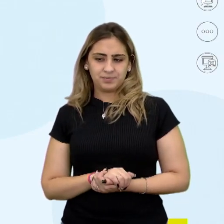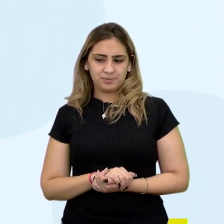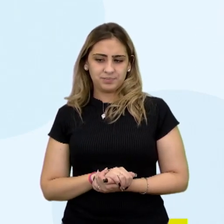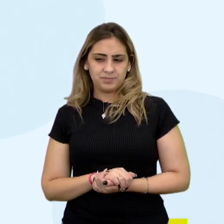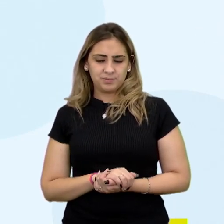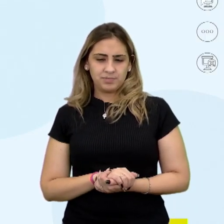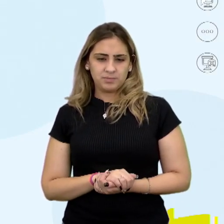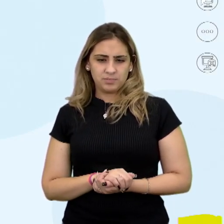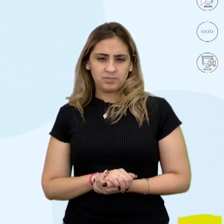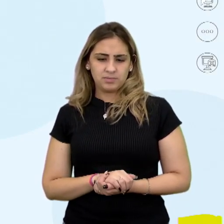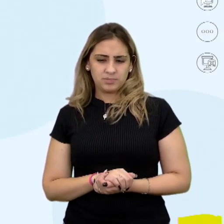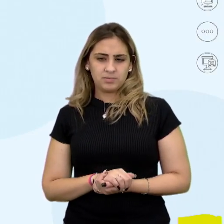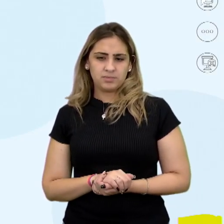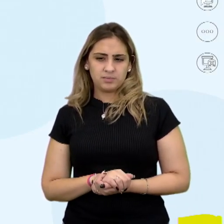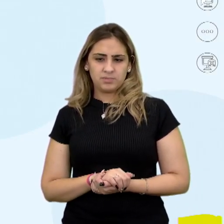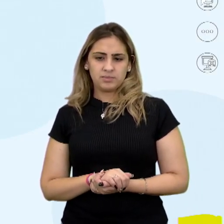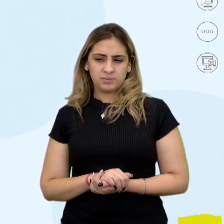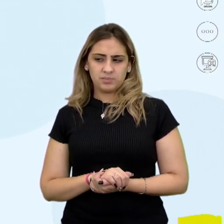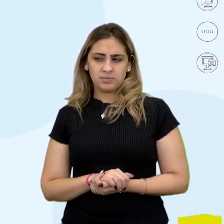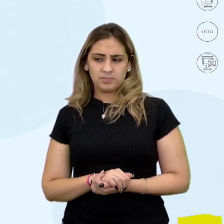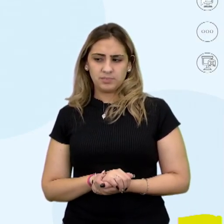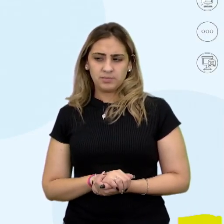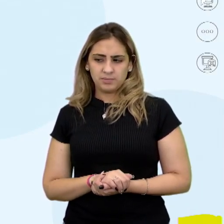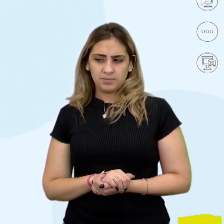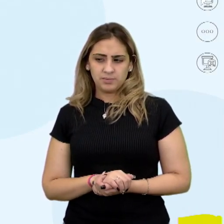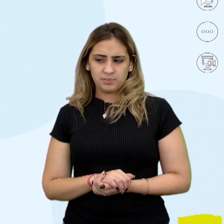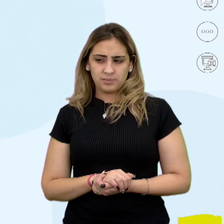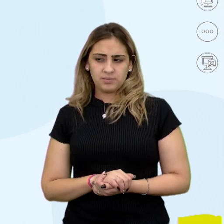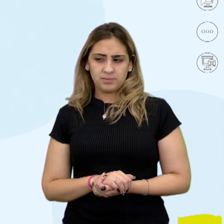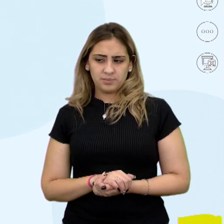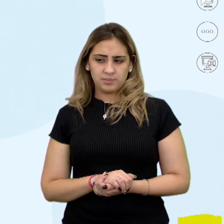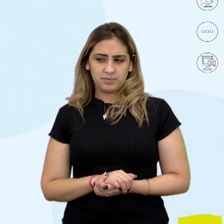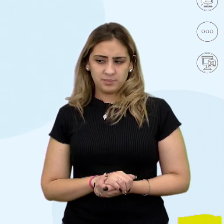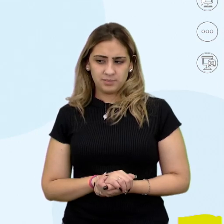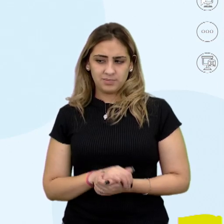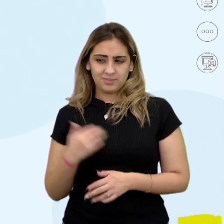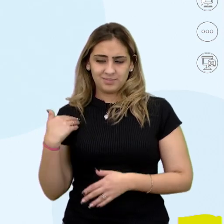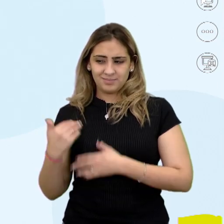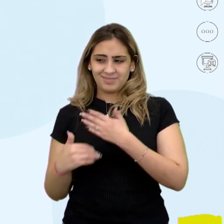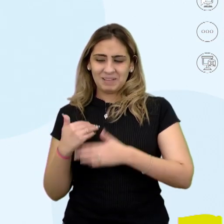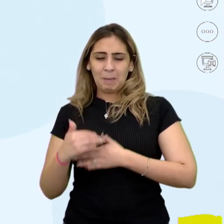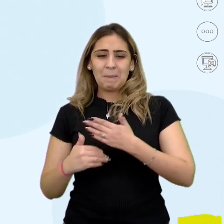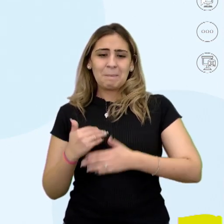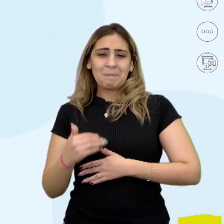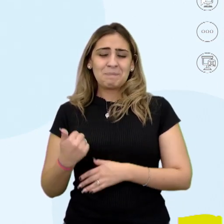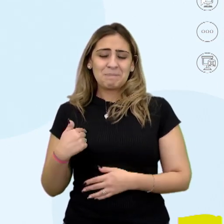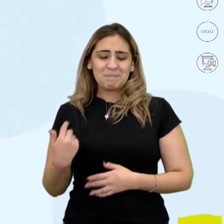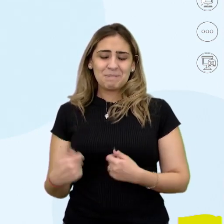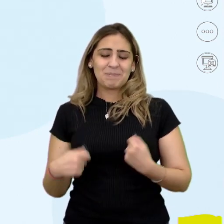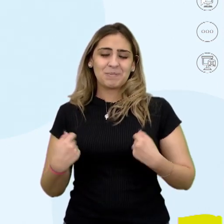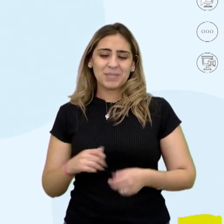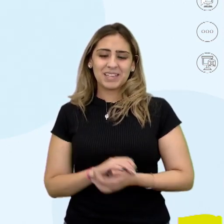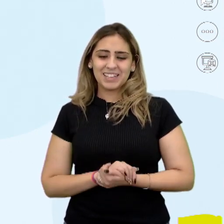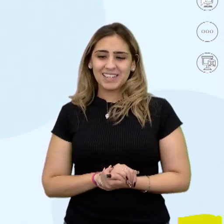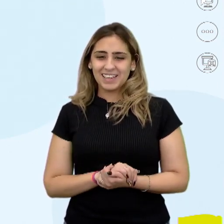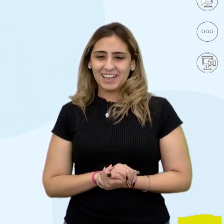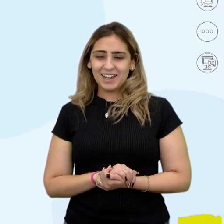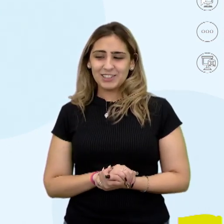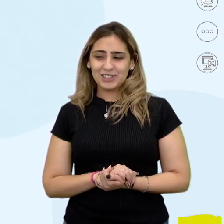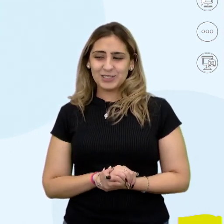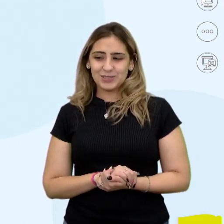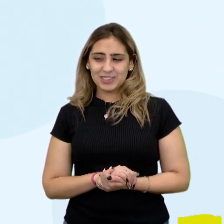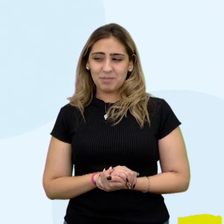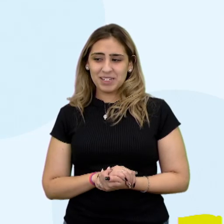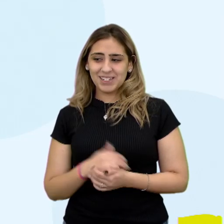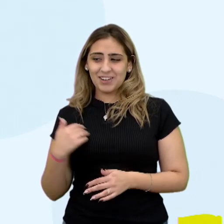na mão. Você tá com a caneta na mão? A caneta tá aqui. Isso, você consegue. Não grifei. Não grifei, beleza, acabou. Não acredito. Vou grifar assim,